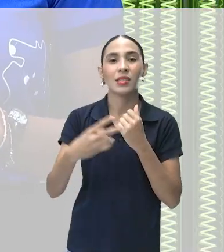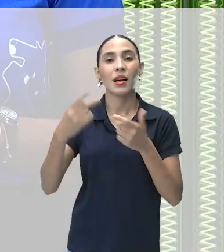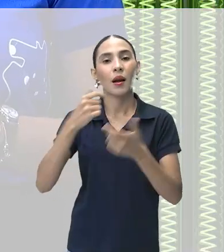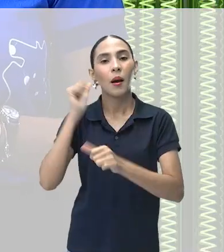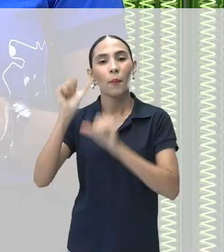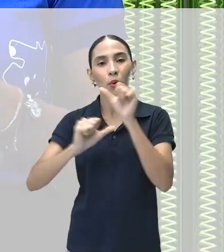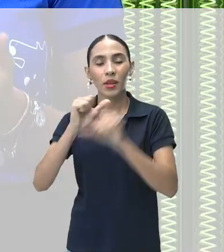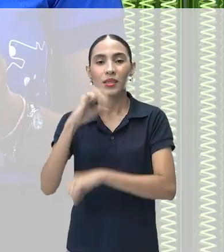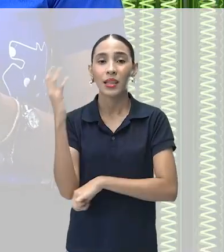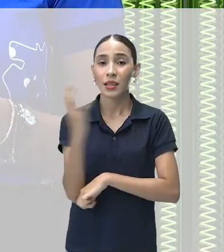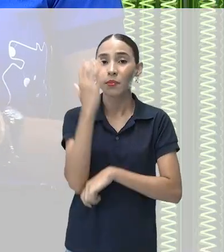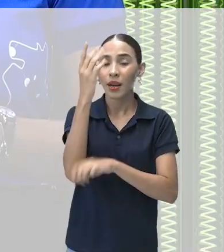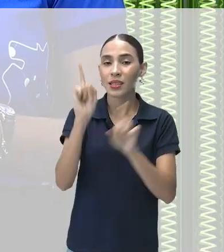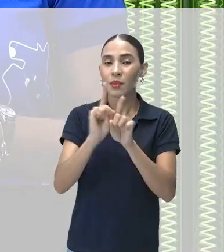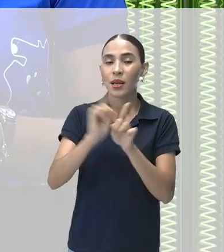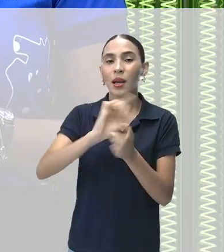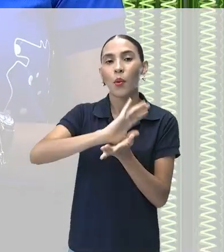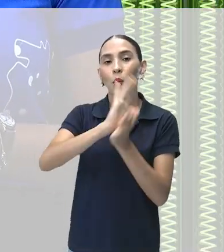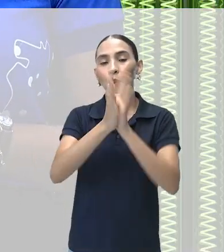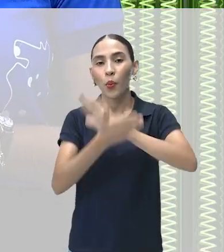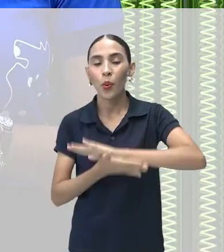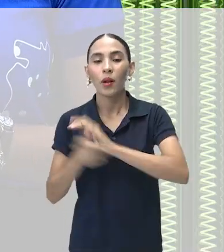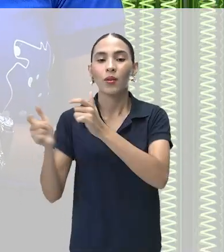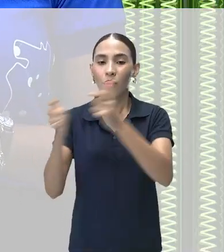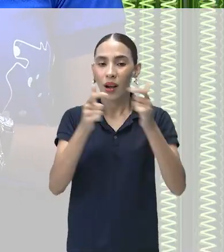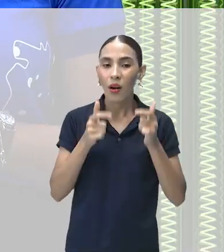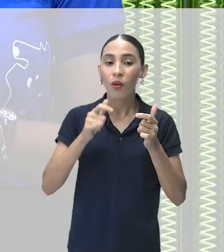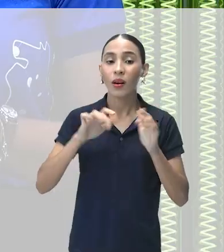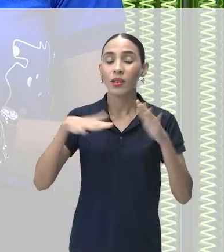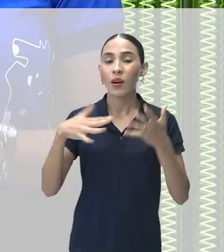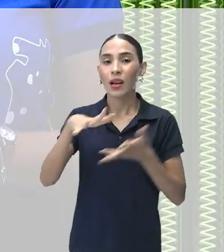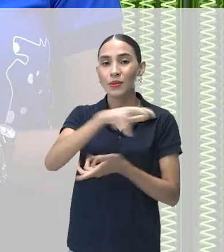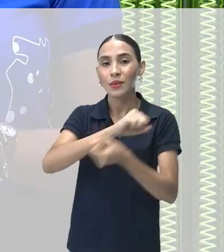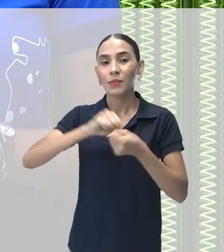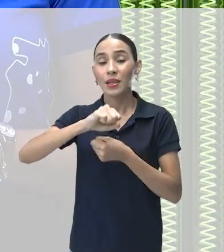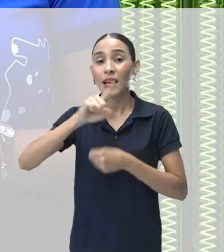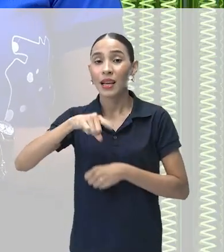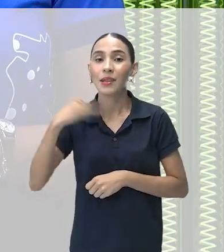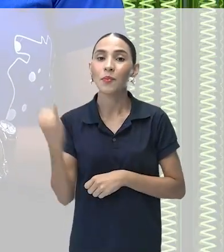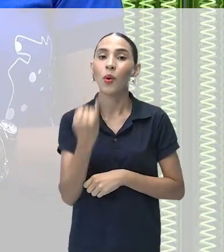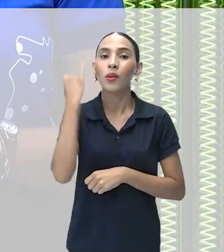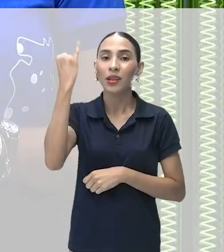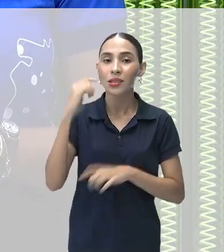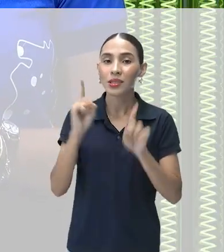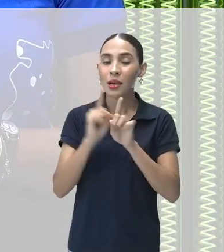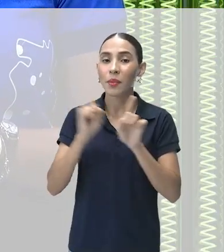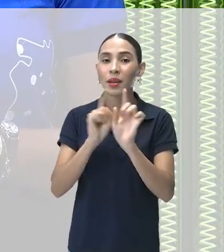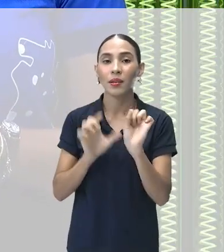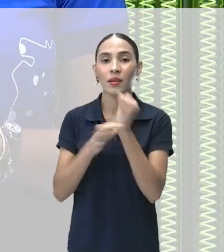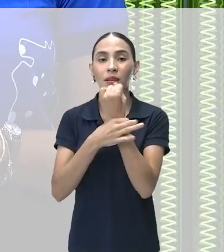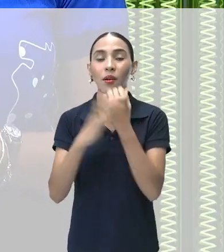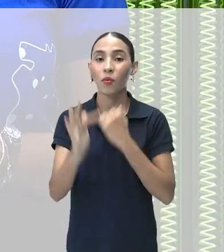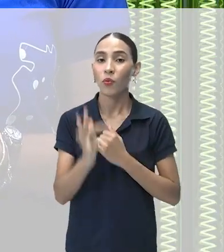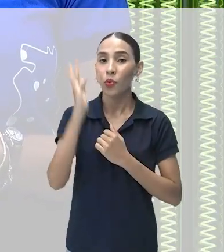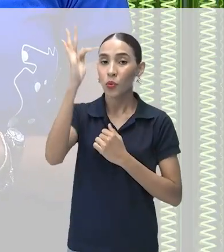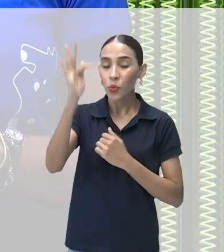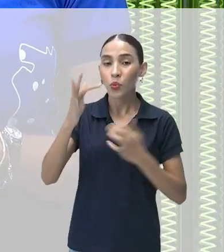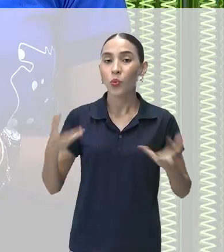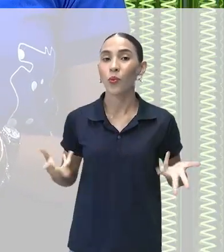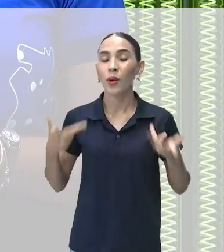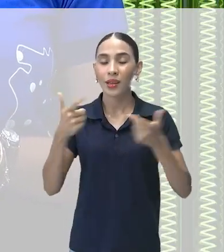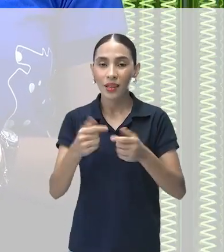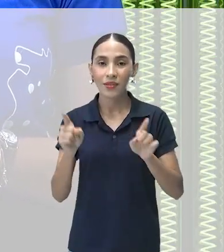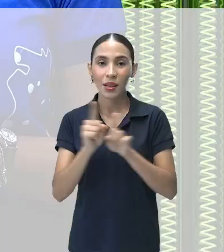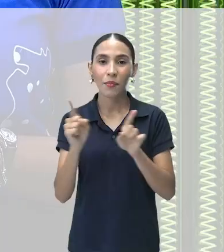pela degradação do ambiente, a sustentabilidade é fundamental para garantir um futuro próspero